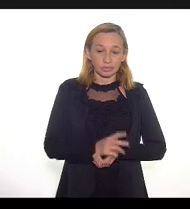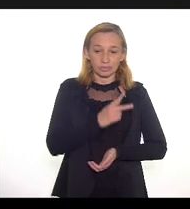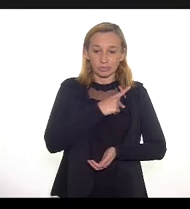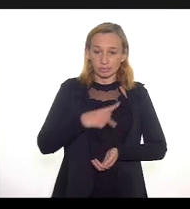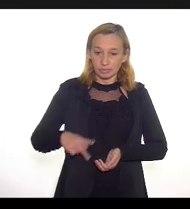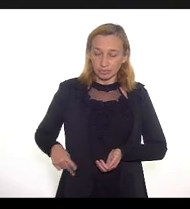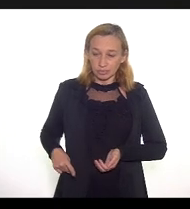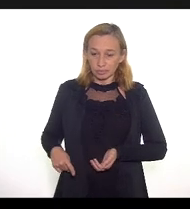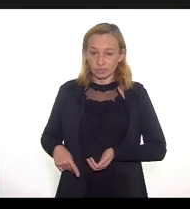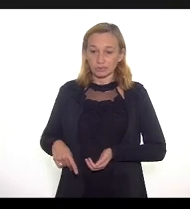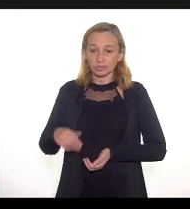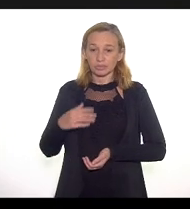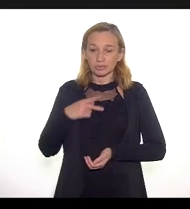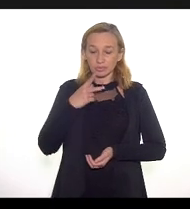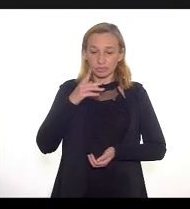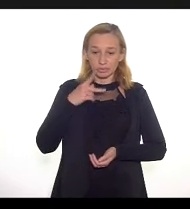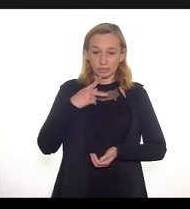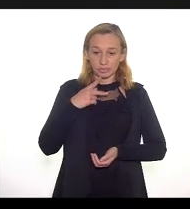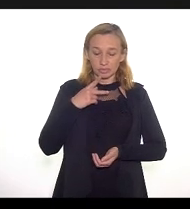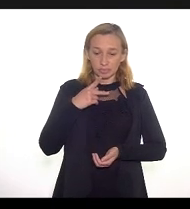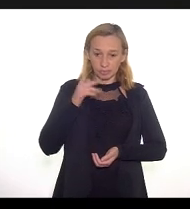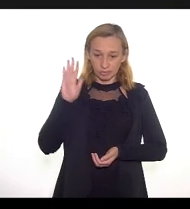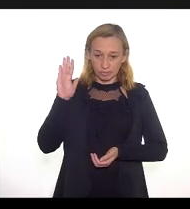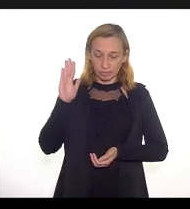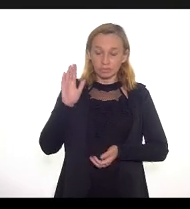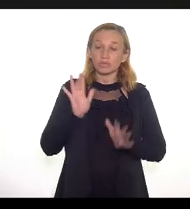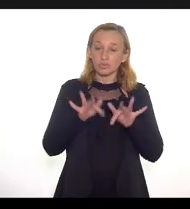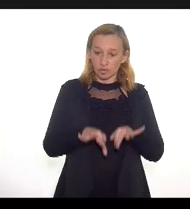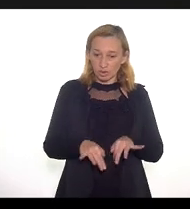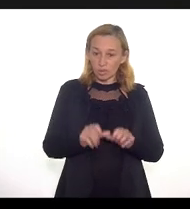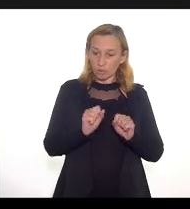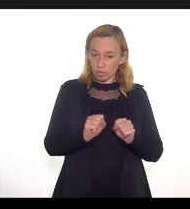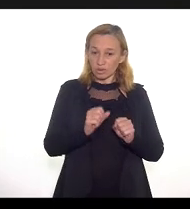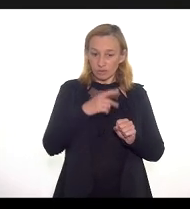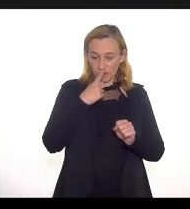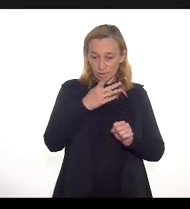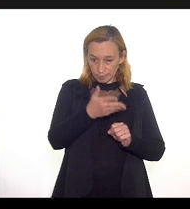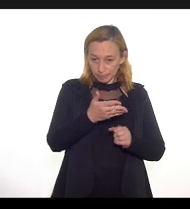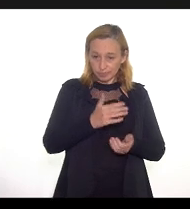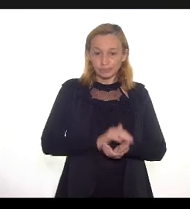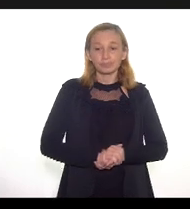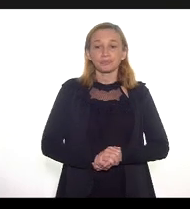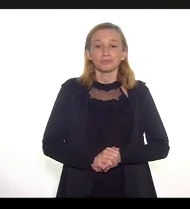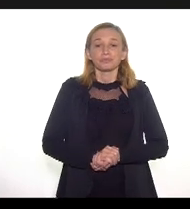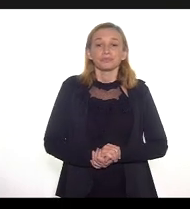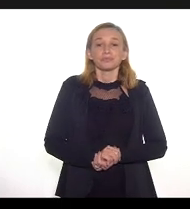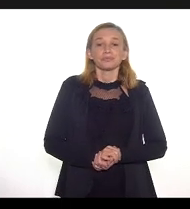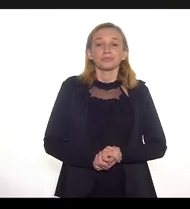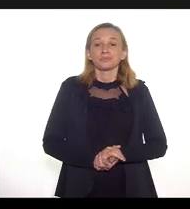Presidente, fui citado. Ao final, Vossa Excelência terá o direito.